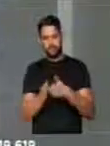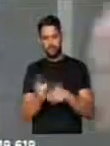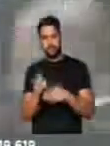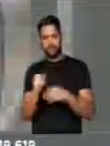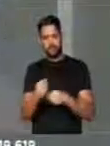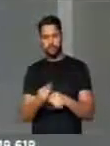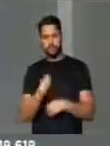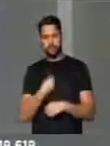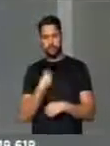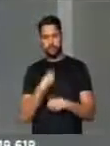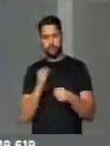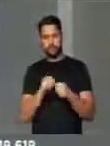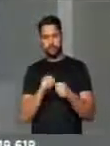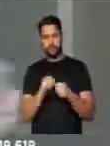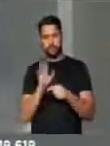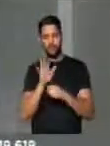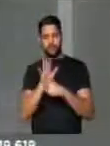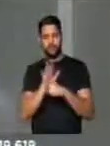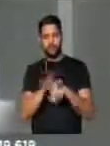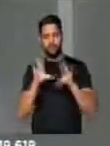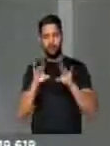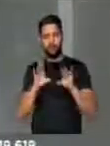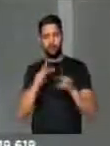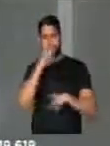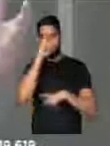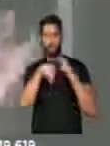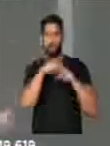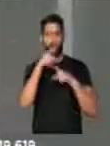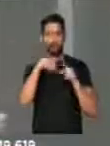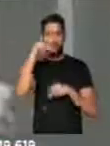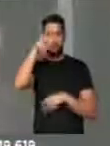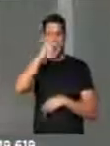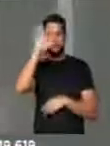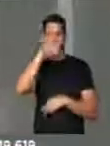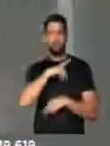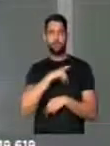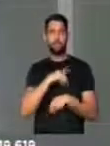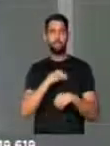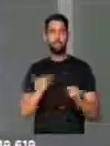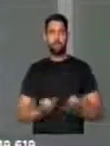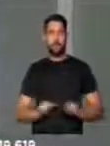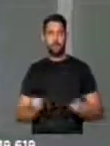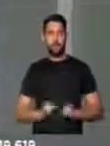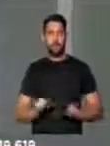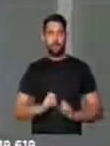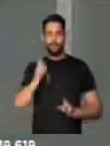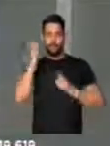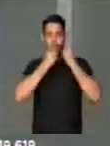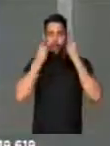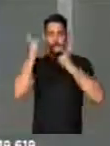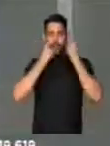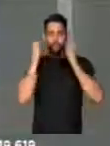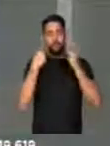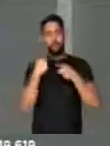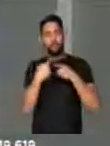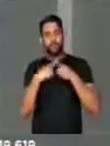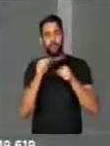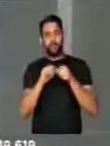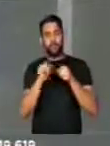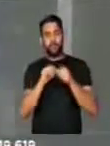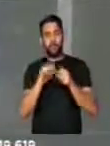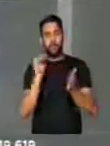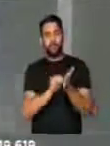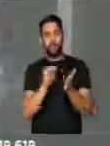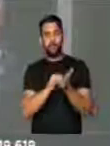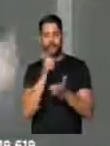já estaria dando conforto a milhões de nordestinos que estão angustiados, preocupados, porque podem enfrentar um